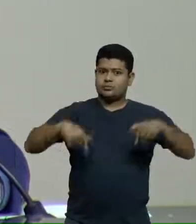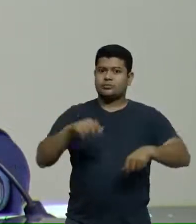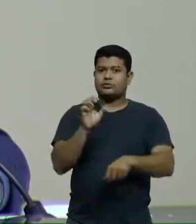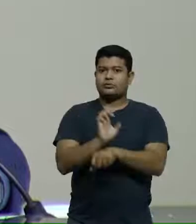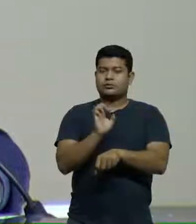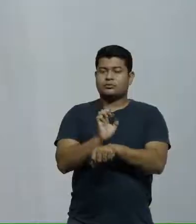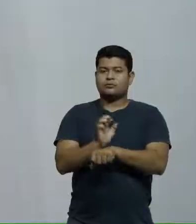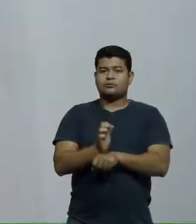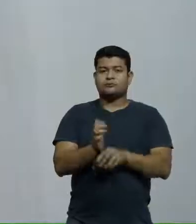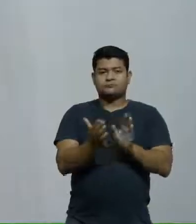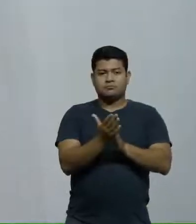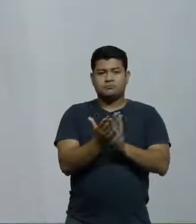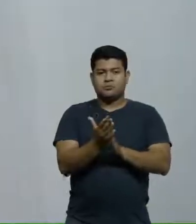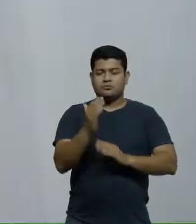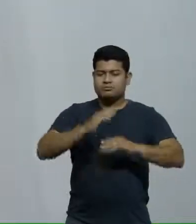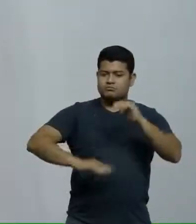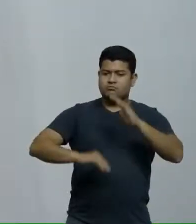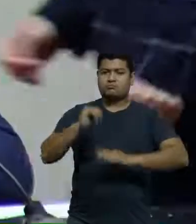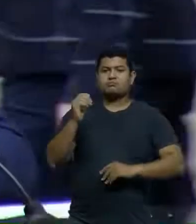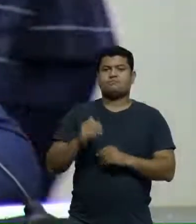Muito obrigado, presidente.